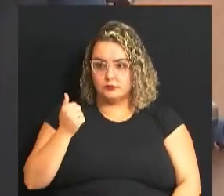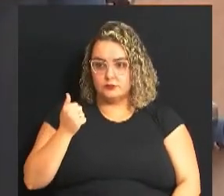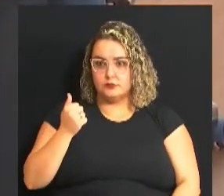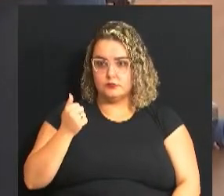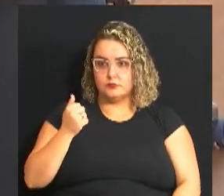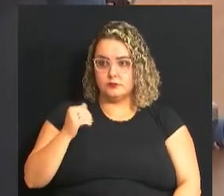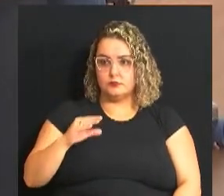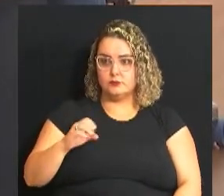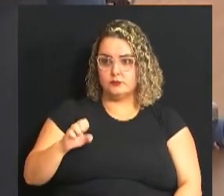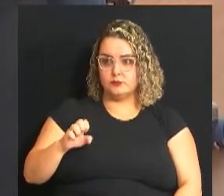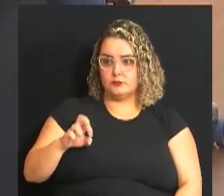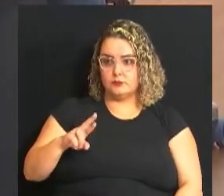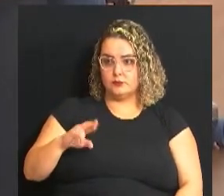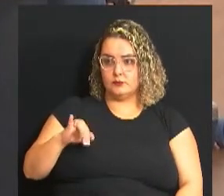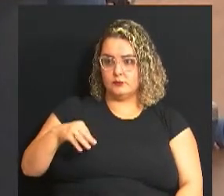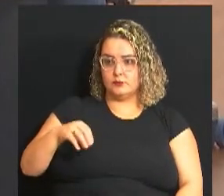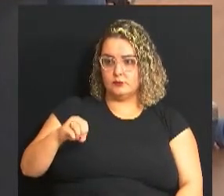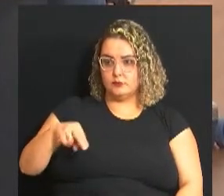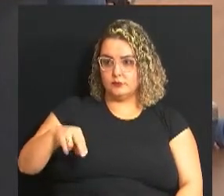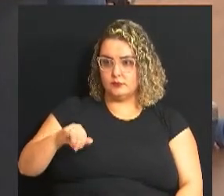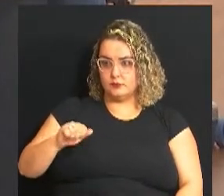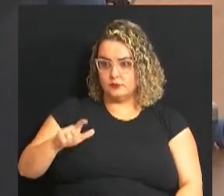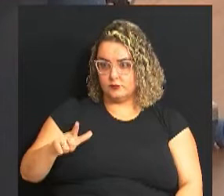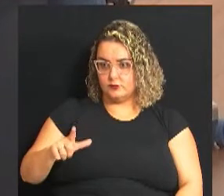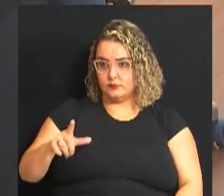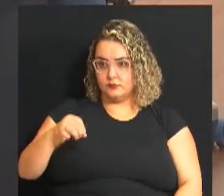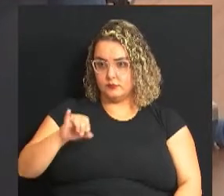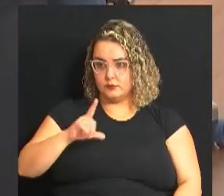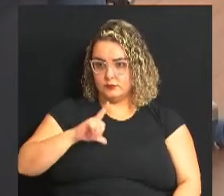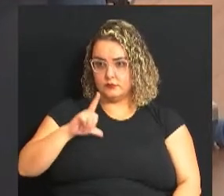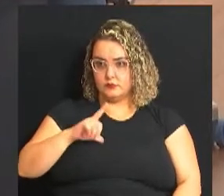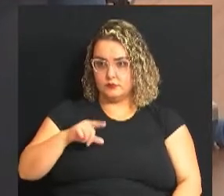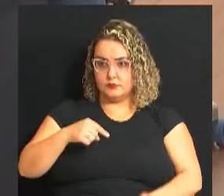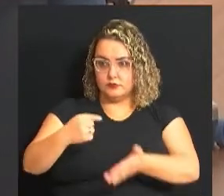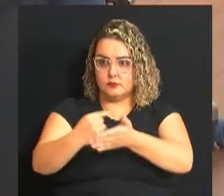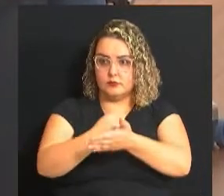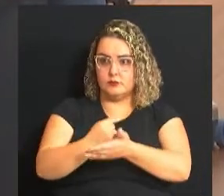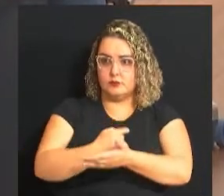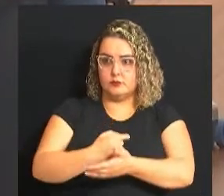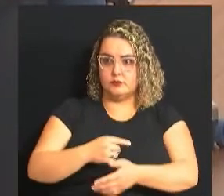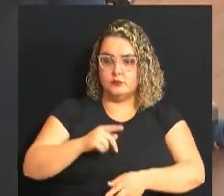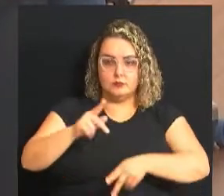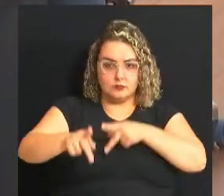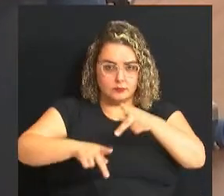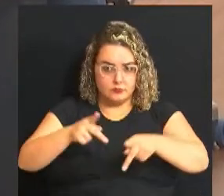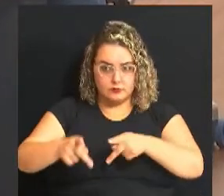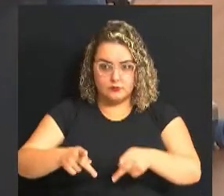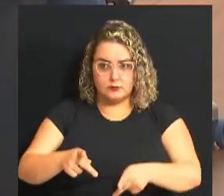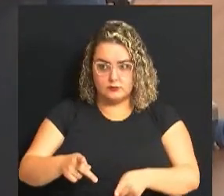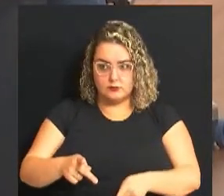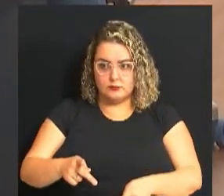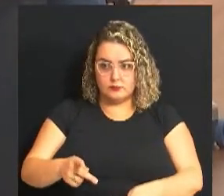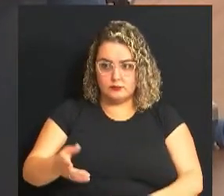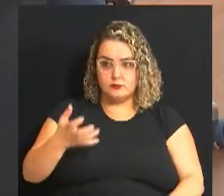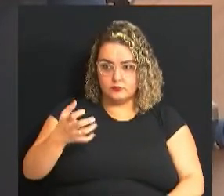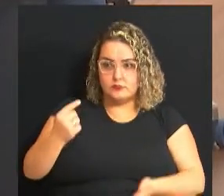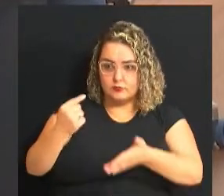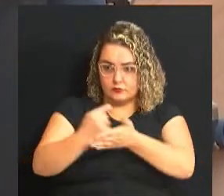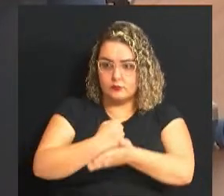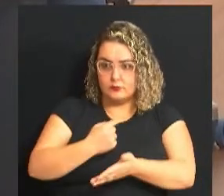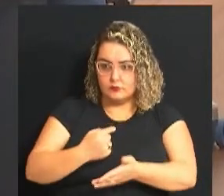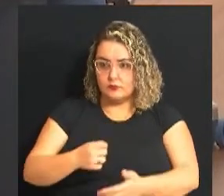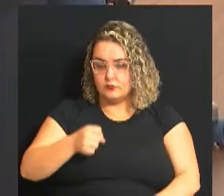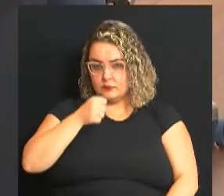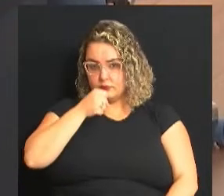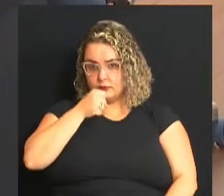cerimonial se tem algum questionamento. E gostaria de saber se alguém do público quiser questionar,